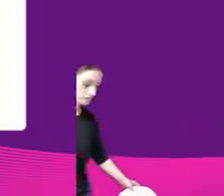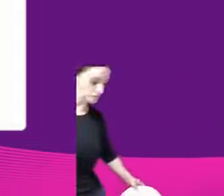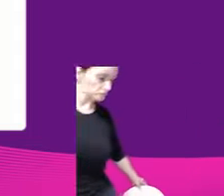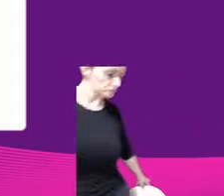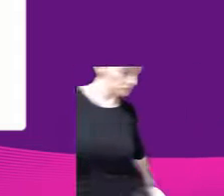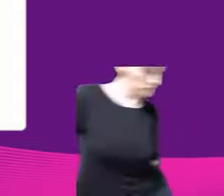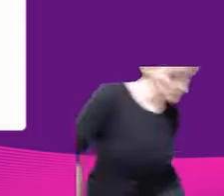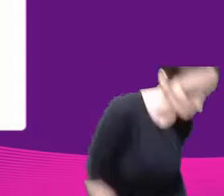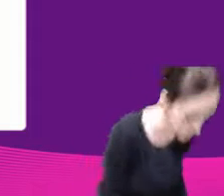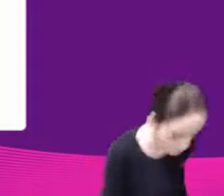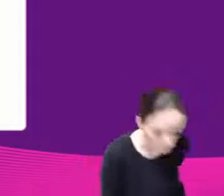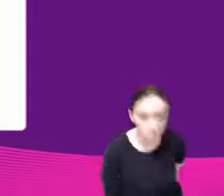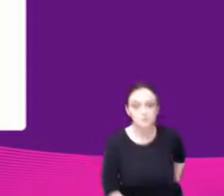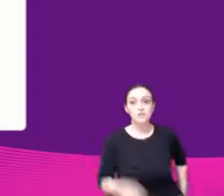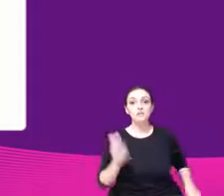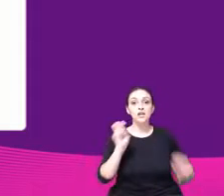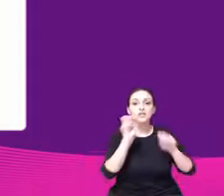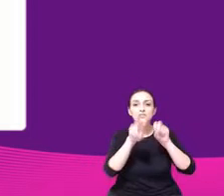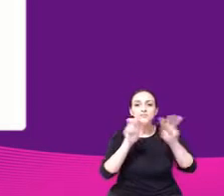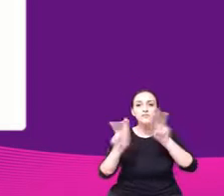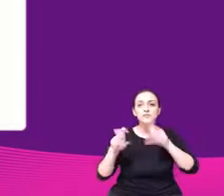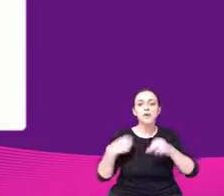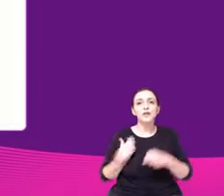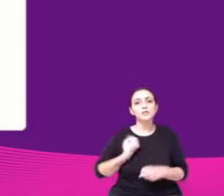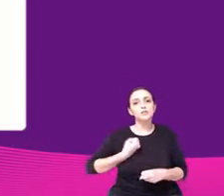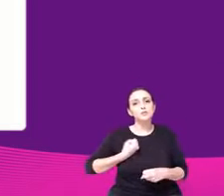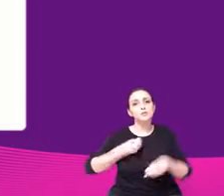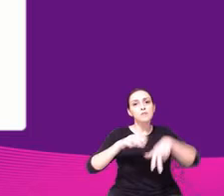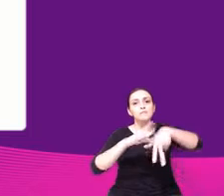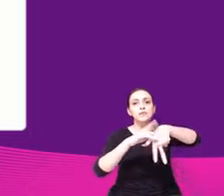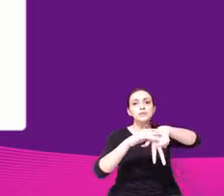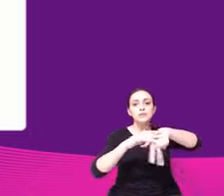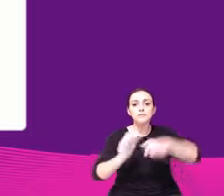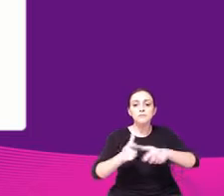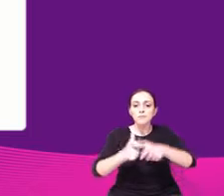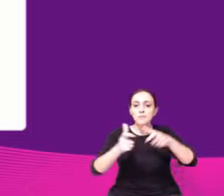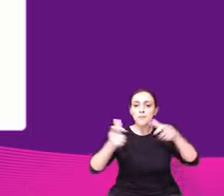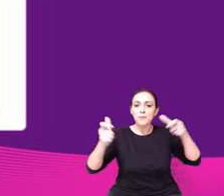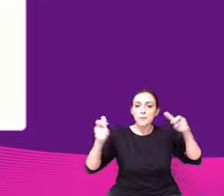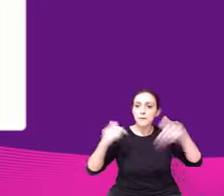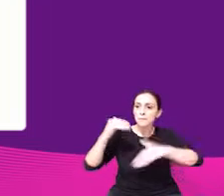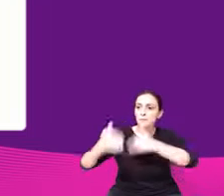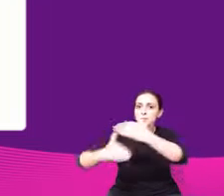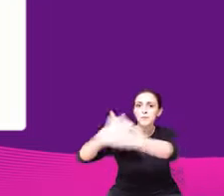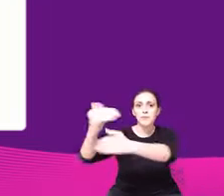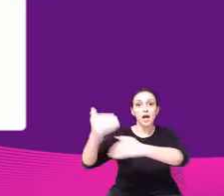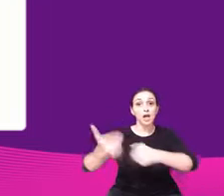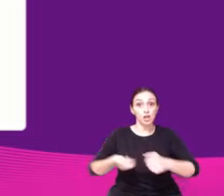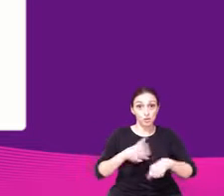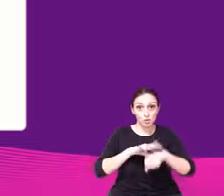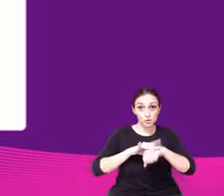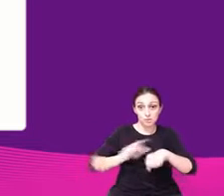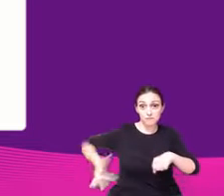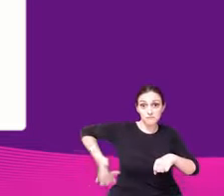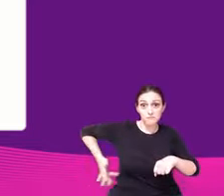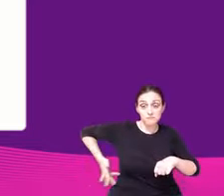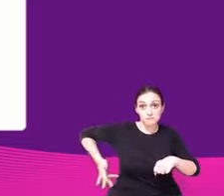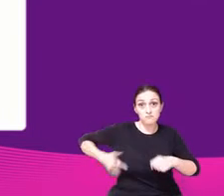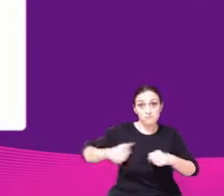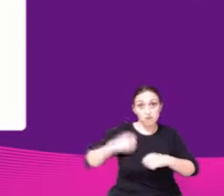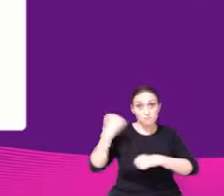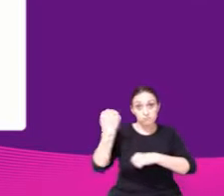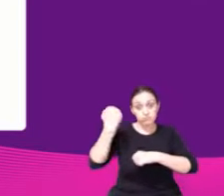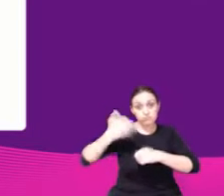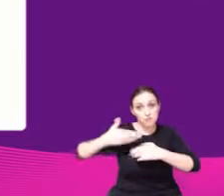o número de pacientes que acaba progredindo em todas as fases da doença renal crônica é sempre muito menor do que